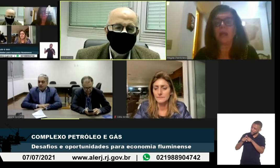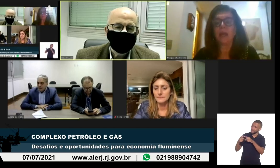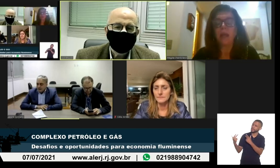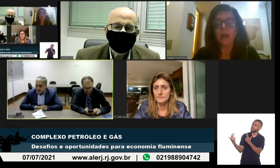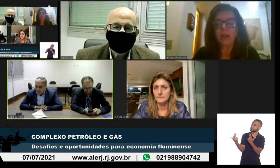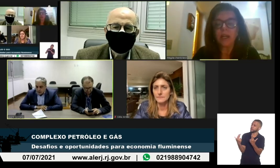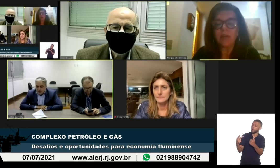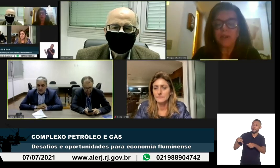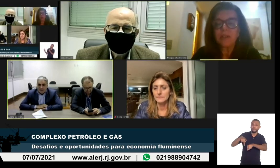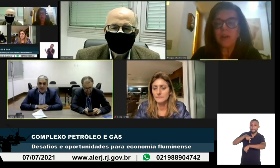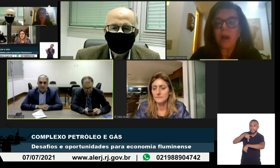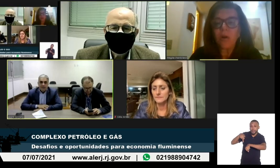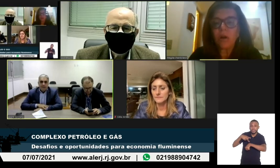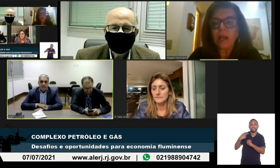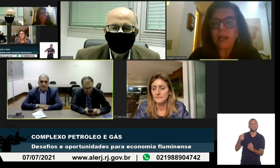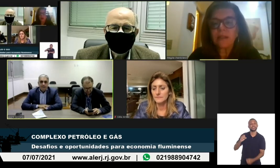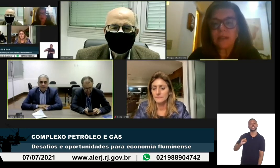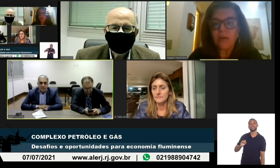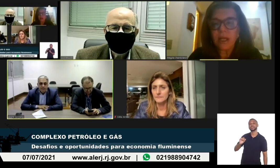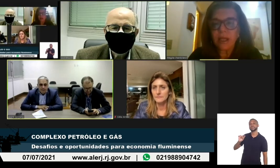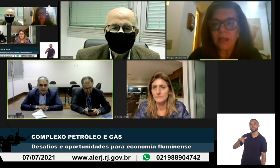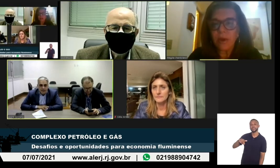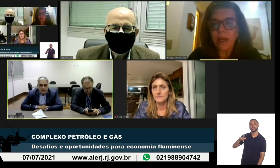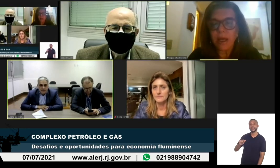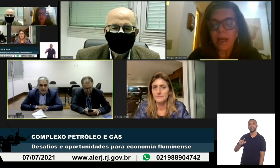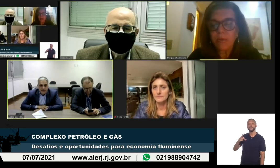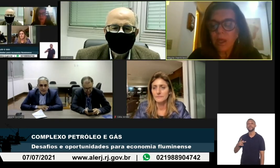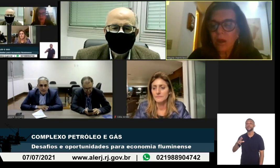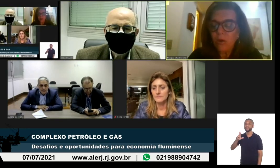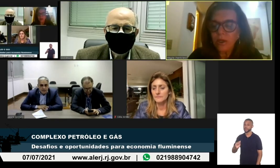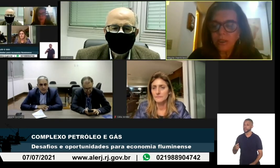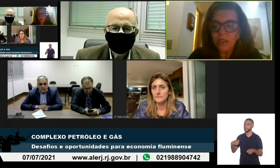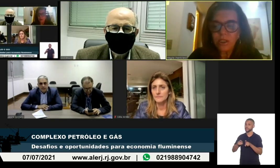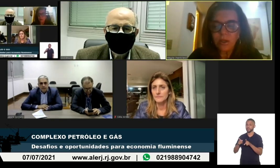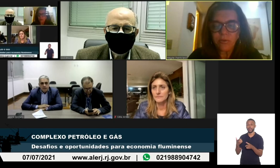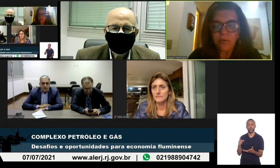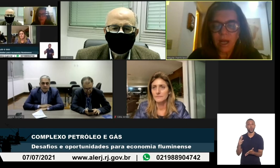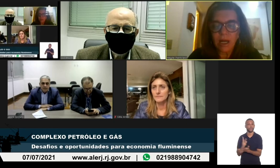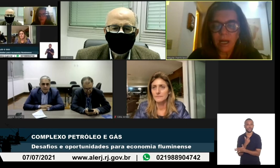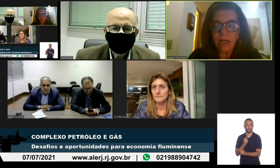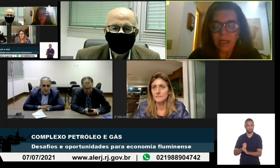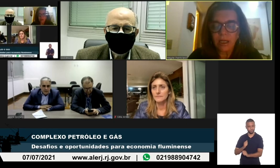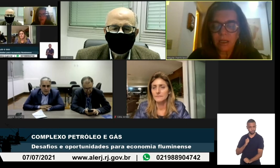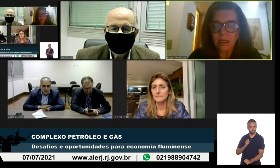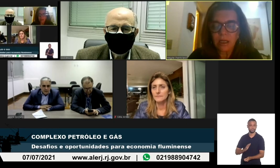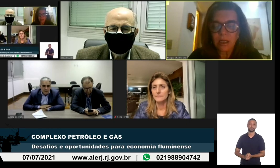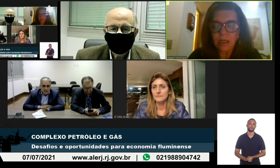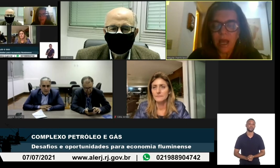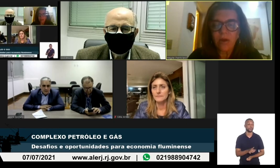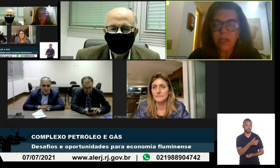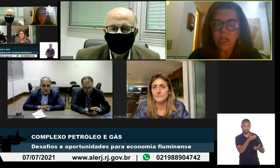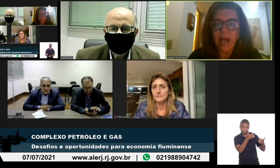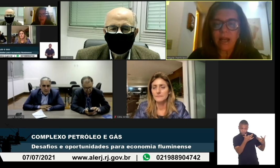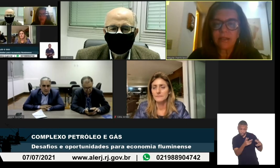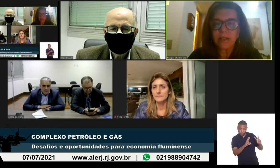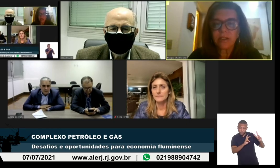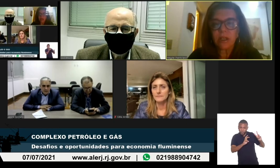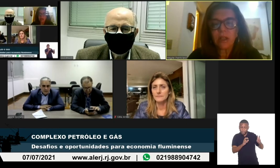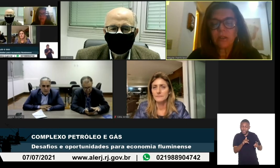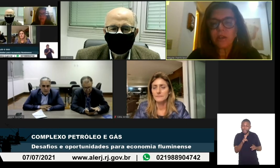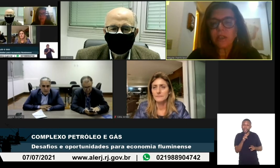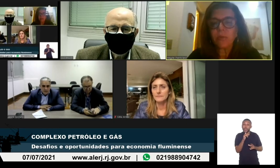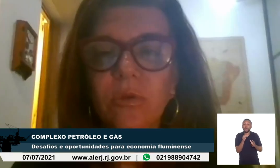Então, nós estamos caminhando. Uma colocação aqui. Quando a gente fala em águas